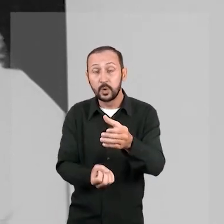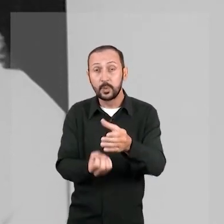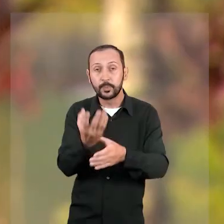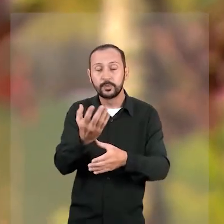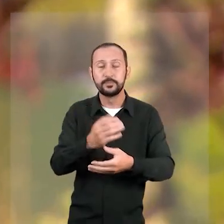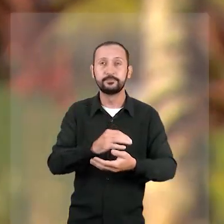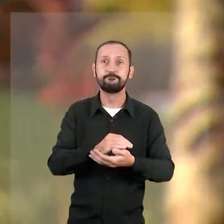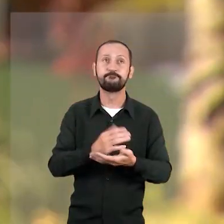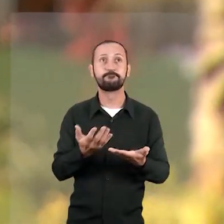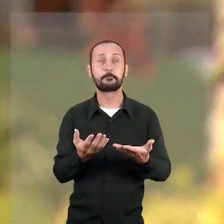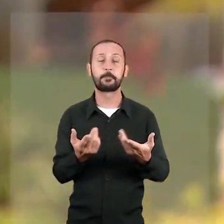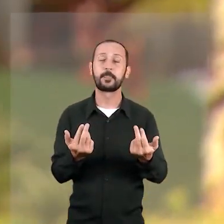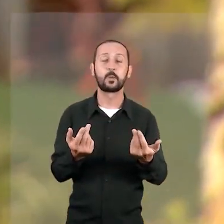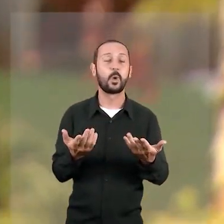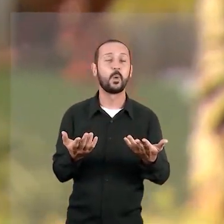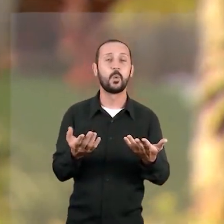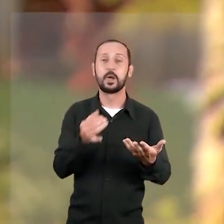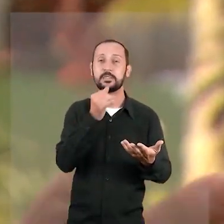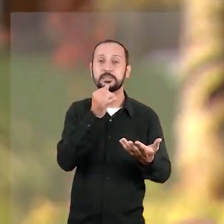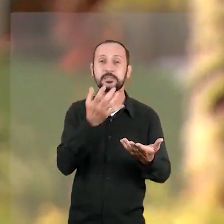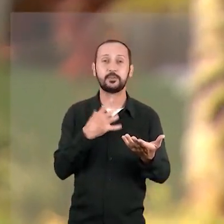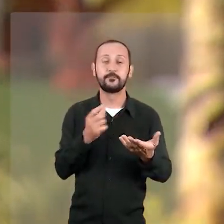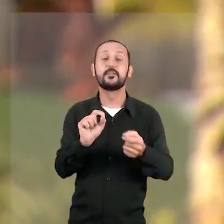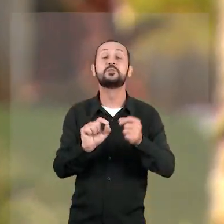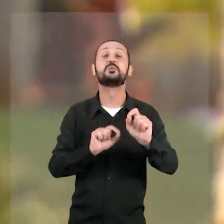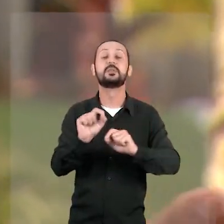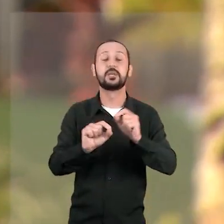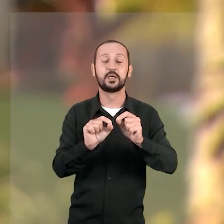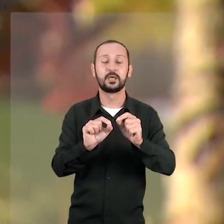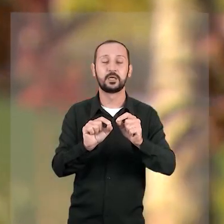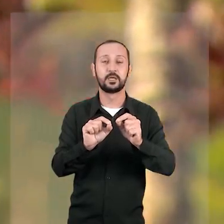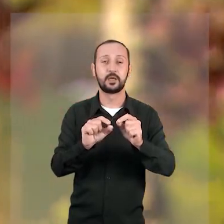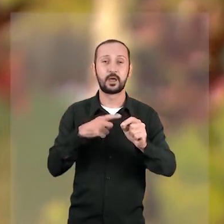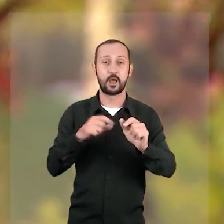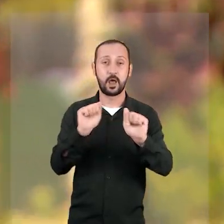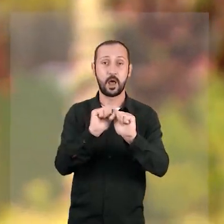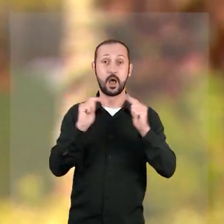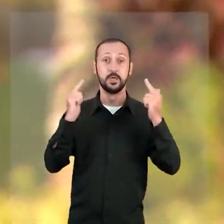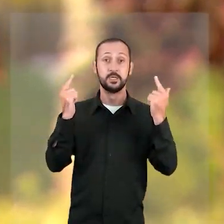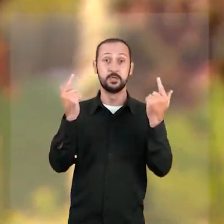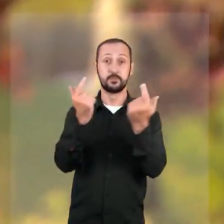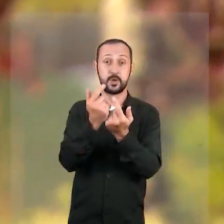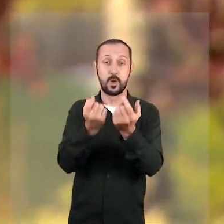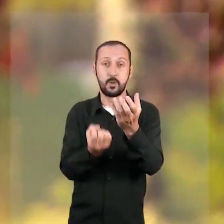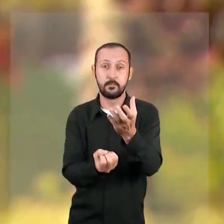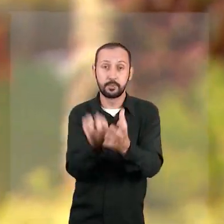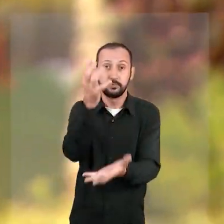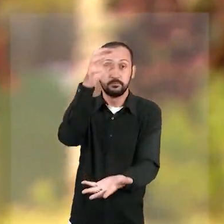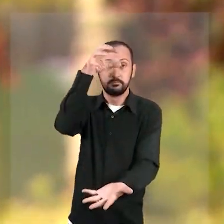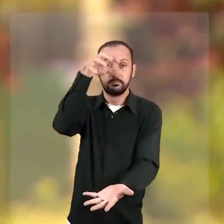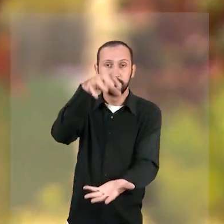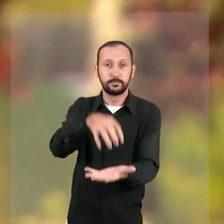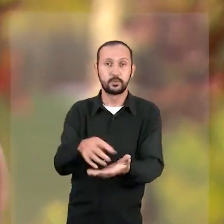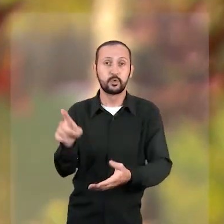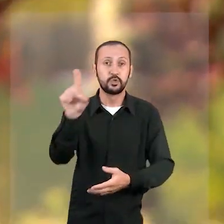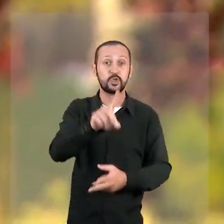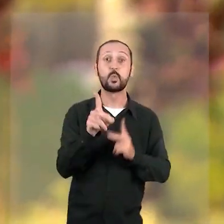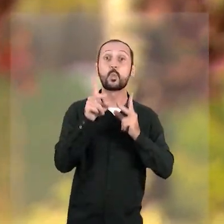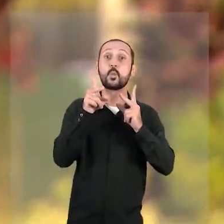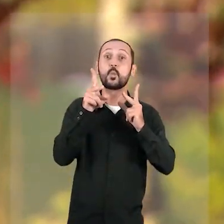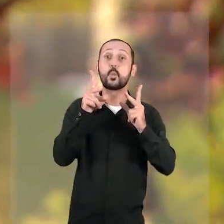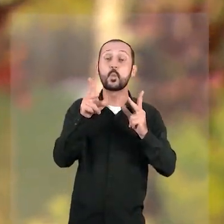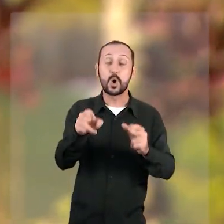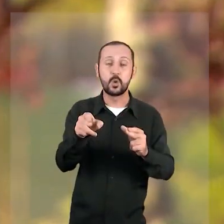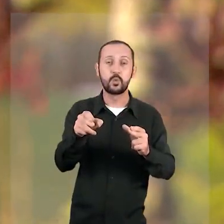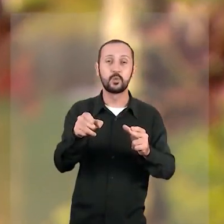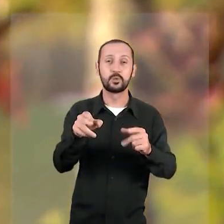foi criada, ou melhor dizendo, foi feita a instalação da Assembleia Legislativa na mesma data